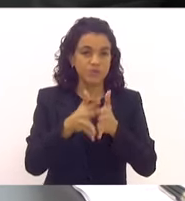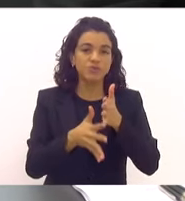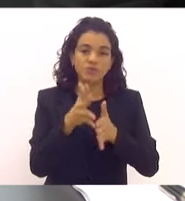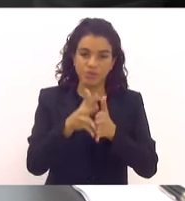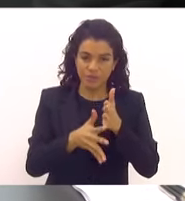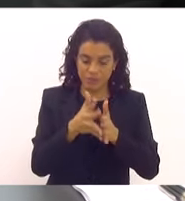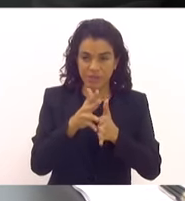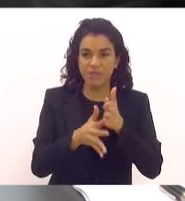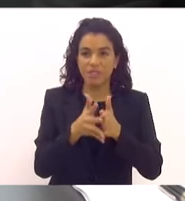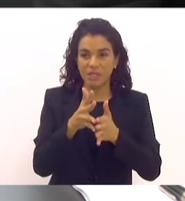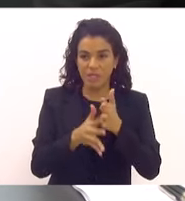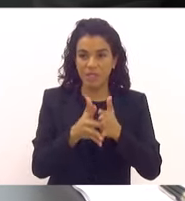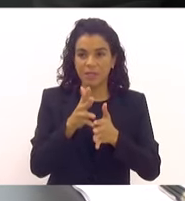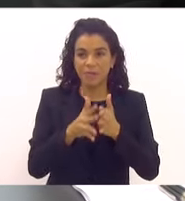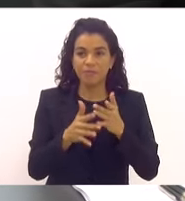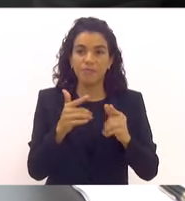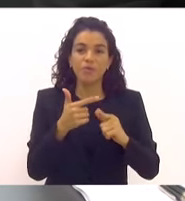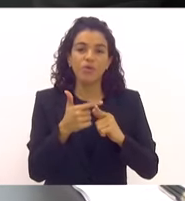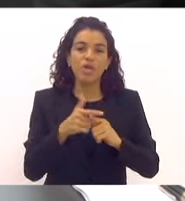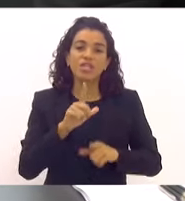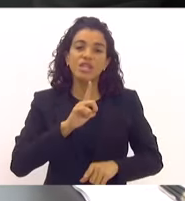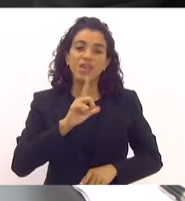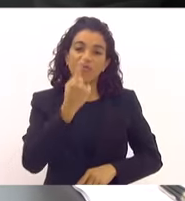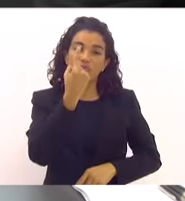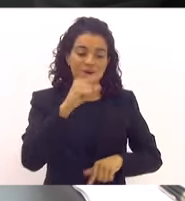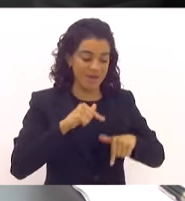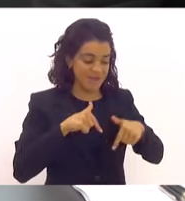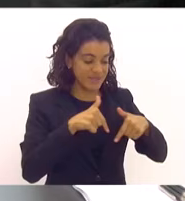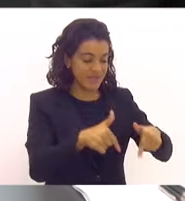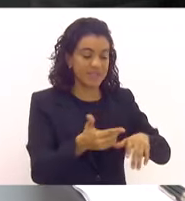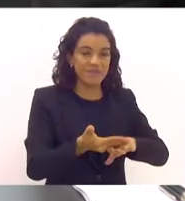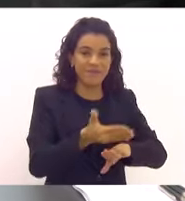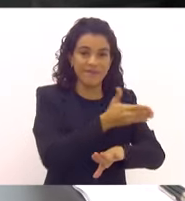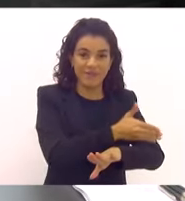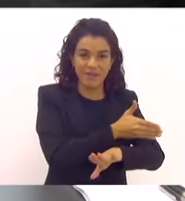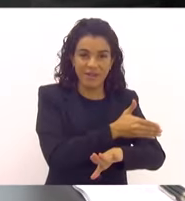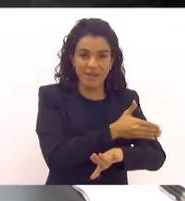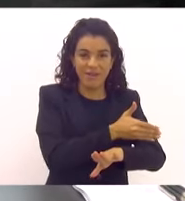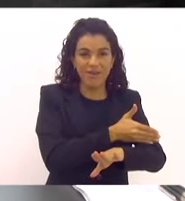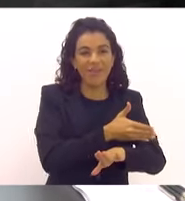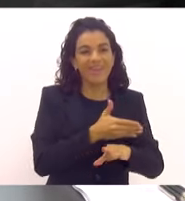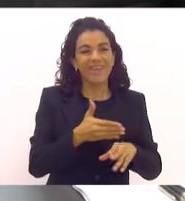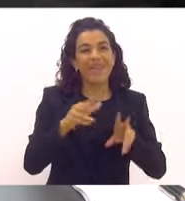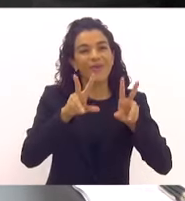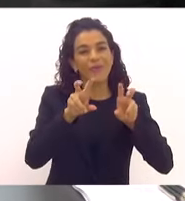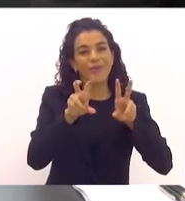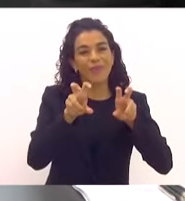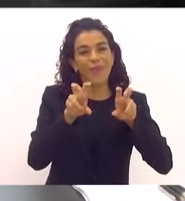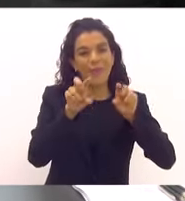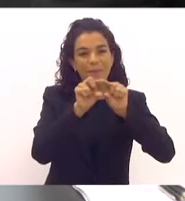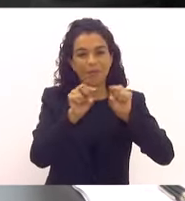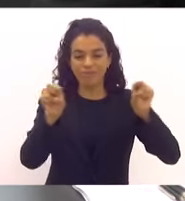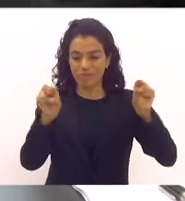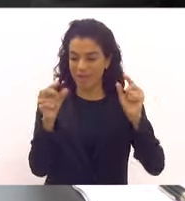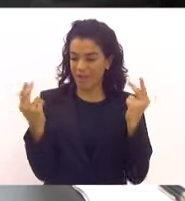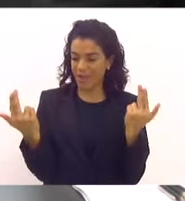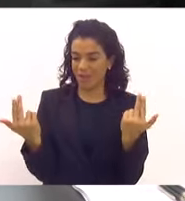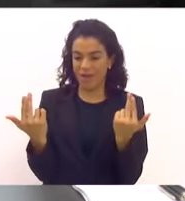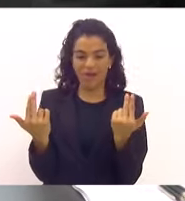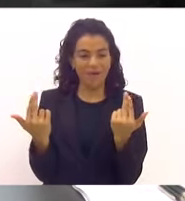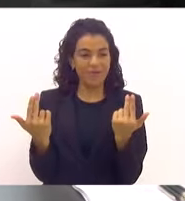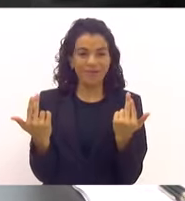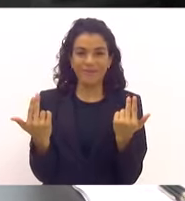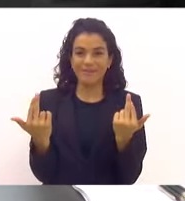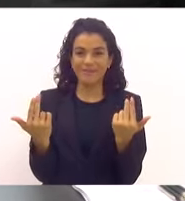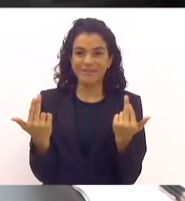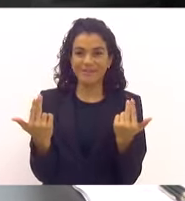prejudicabilidade. Porque já houve uma iniciativa anterior que também se caracteriza tanto quanto este projeto de lei como